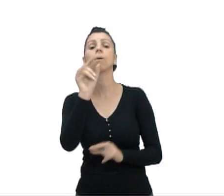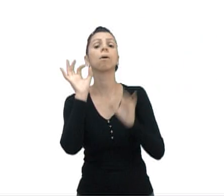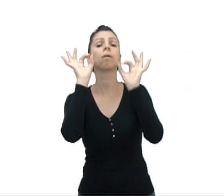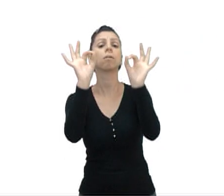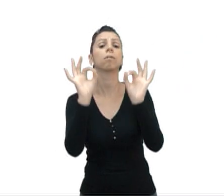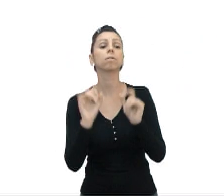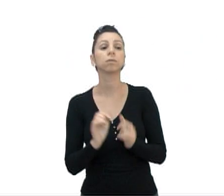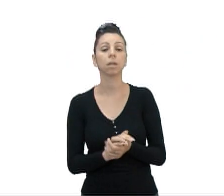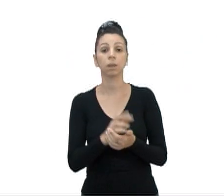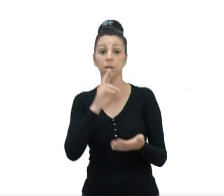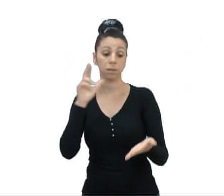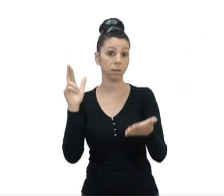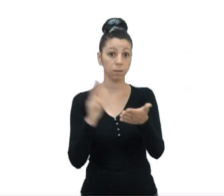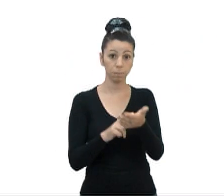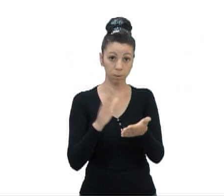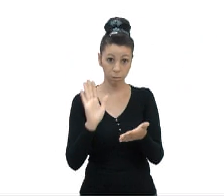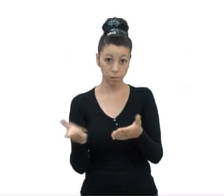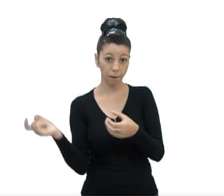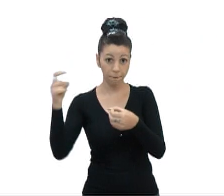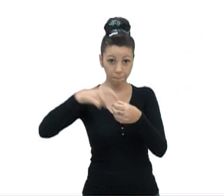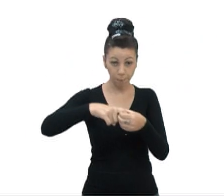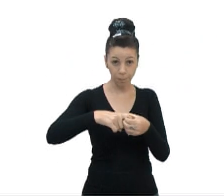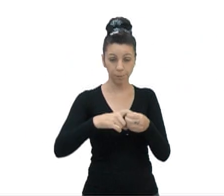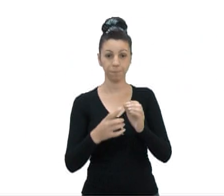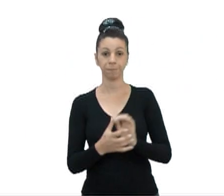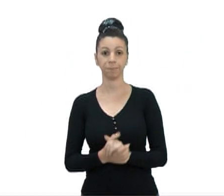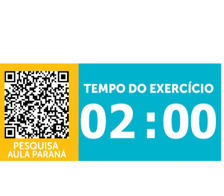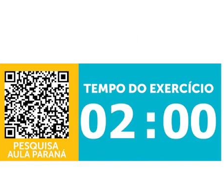que? Respondam lá e a gente já volta para corrigir.